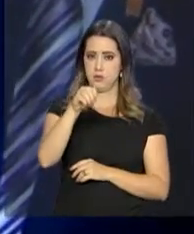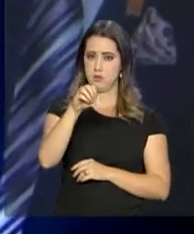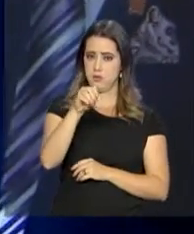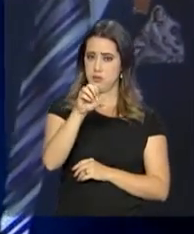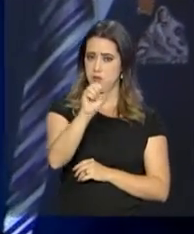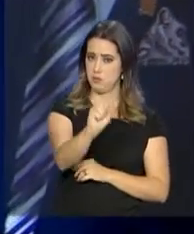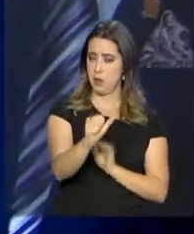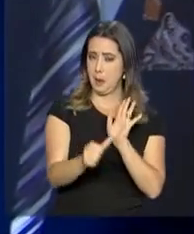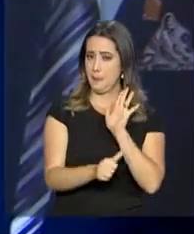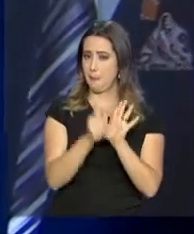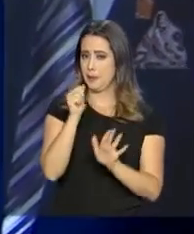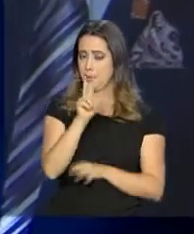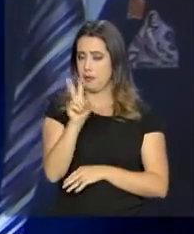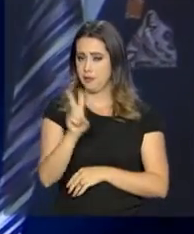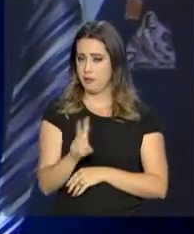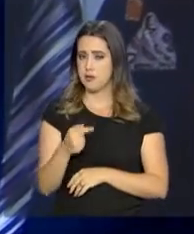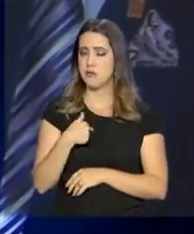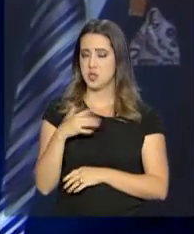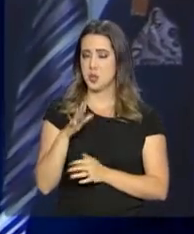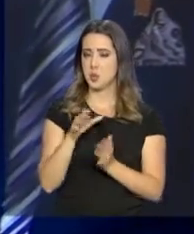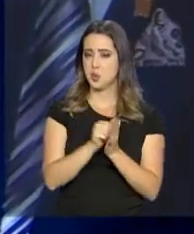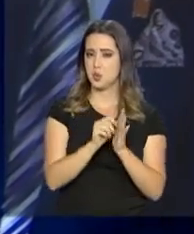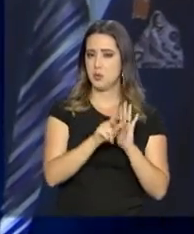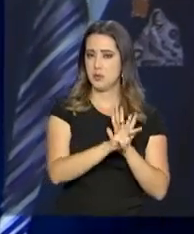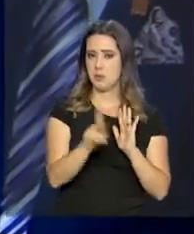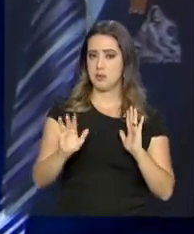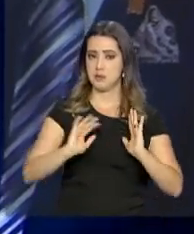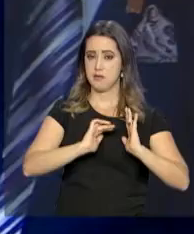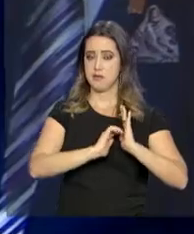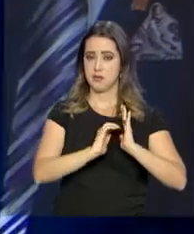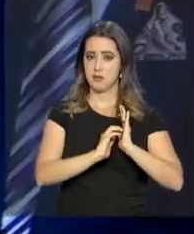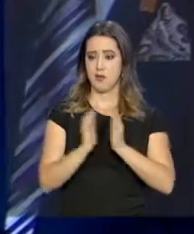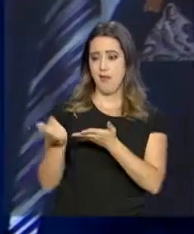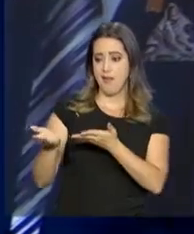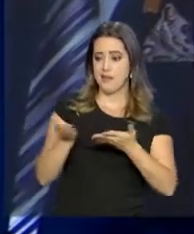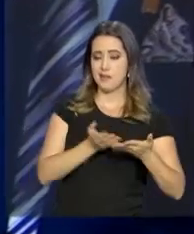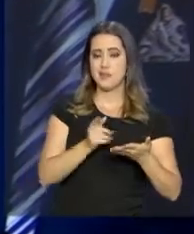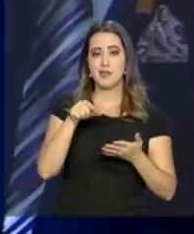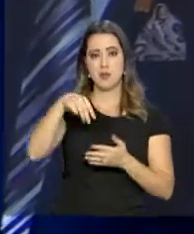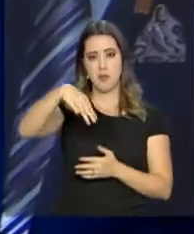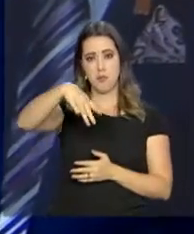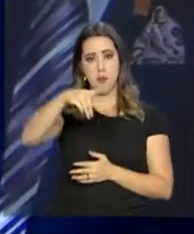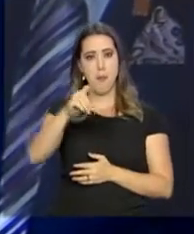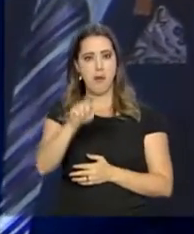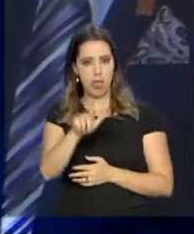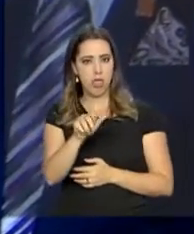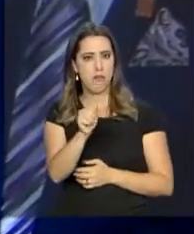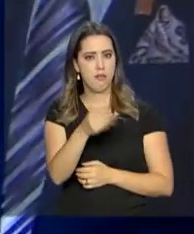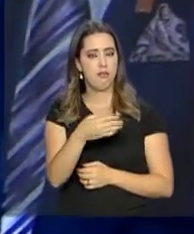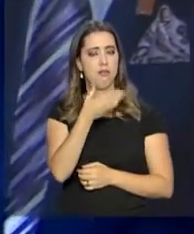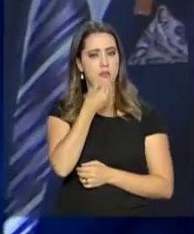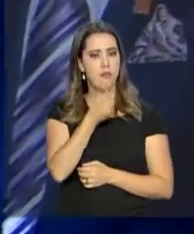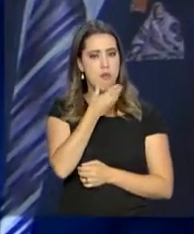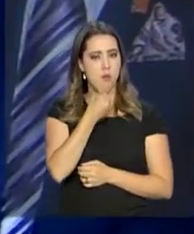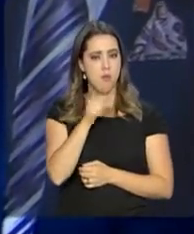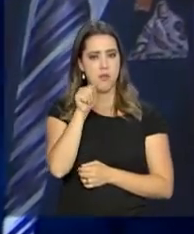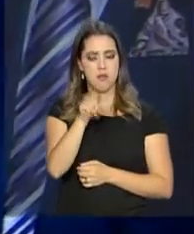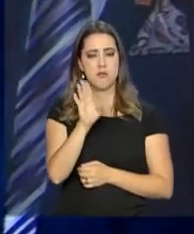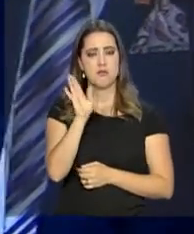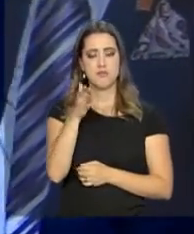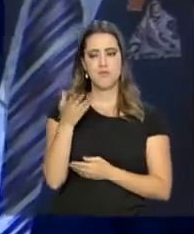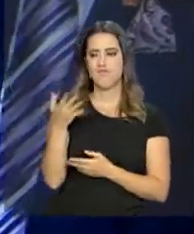1998, a primeira vez que presidi, recebi o Nelson Mandela. E desde então, eu já o admirava,